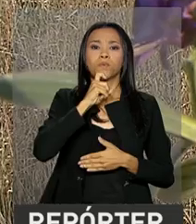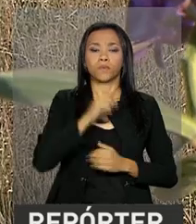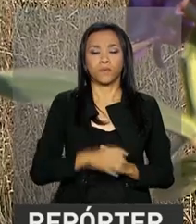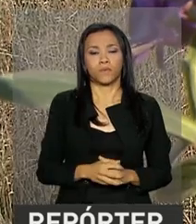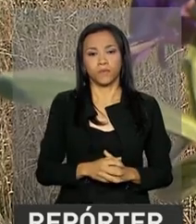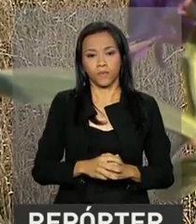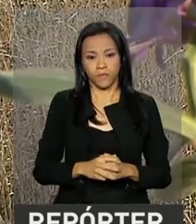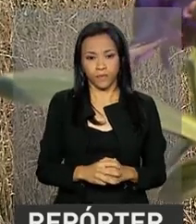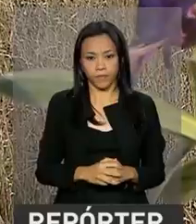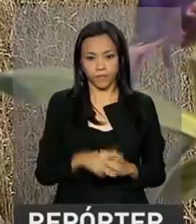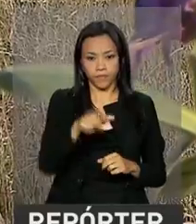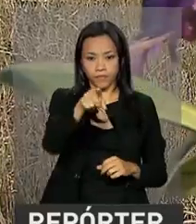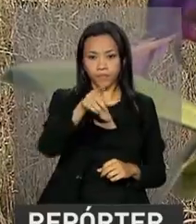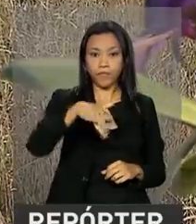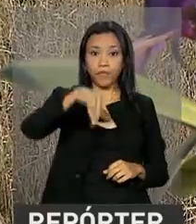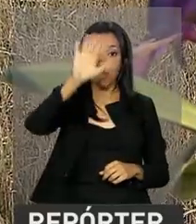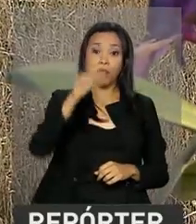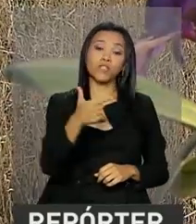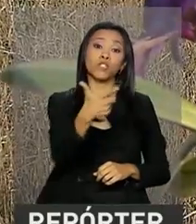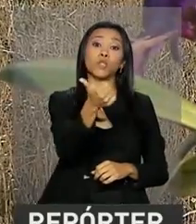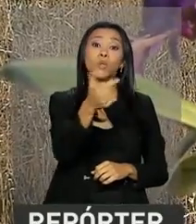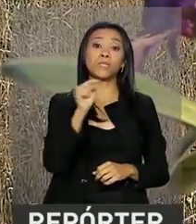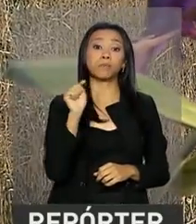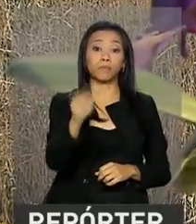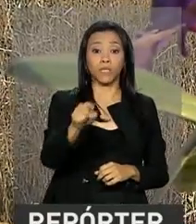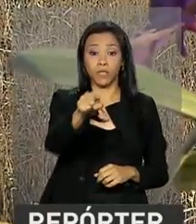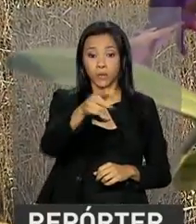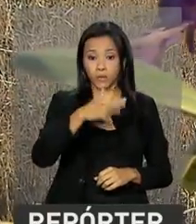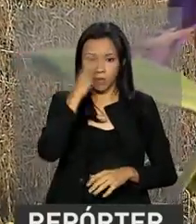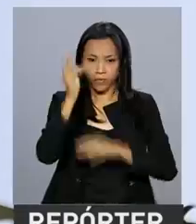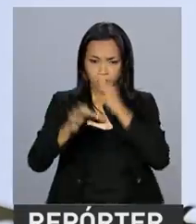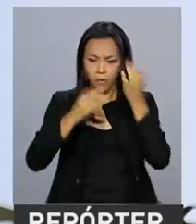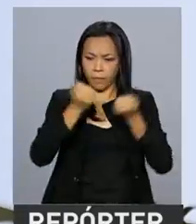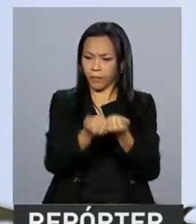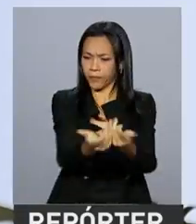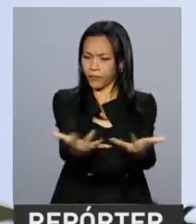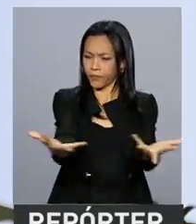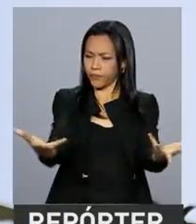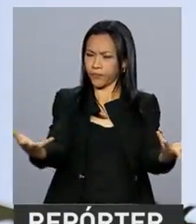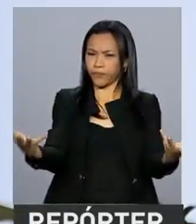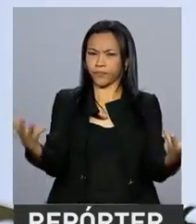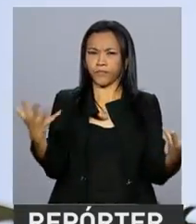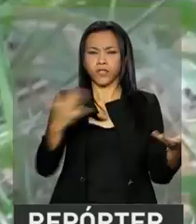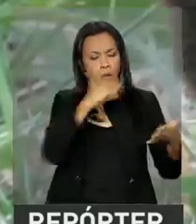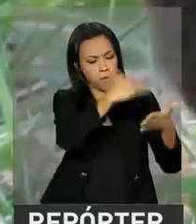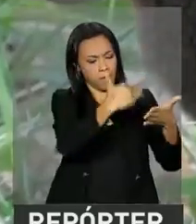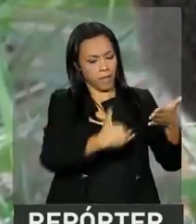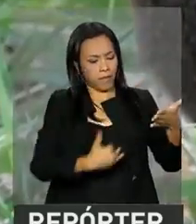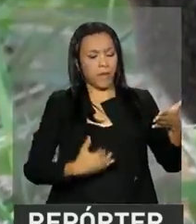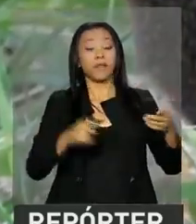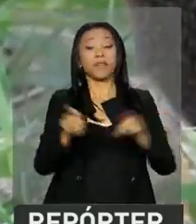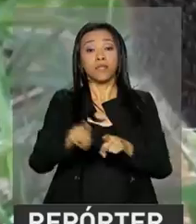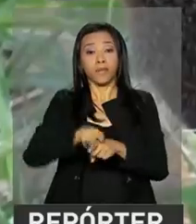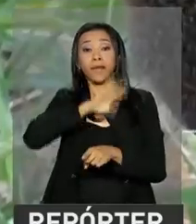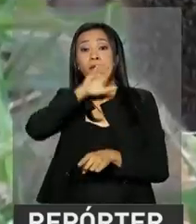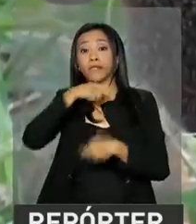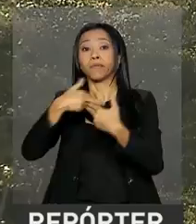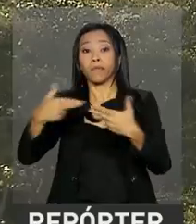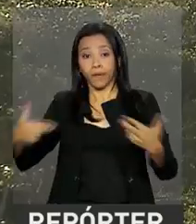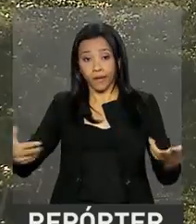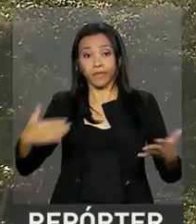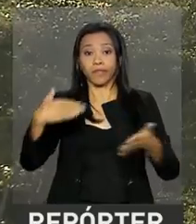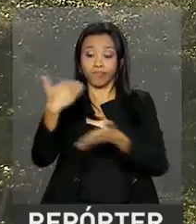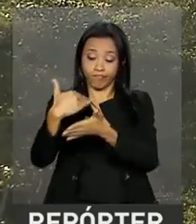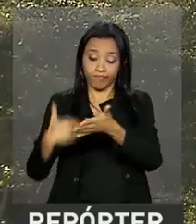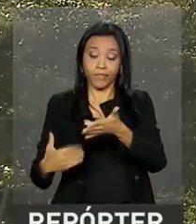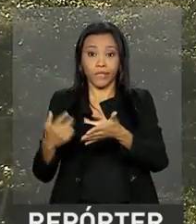julho Mais de 12.000 espécies de plantas catalogadas e uma diversidade de animais e ameaçados pela ação do homem